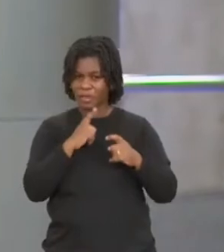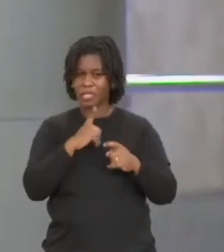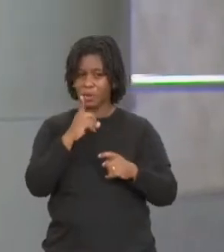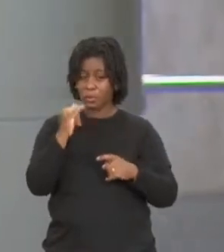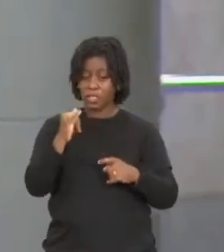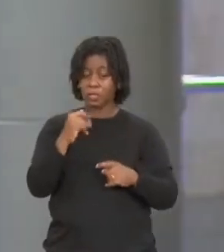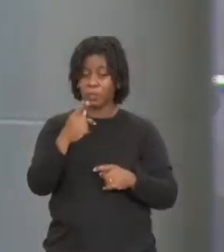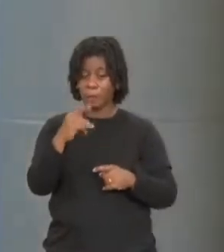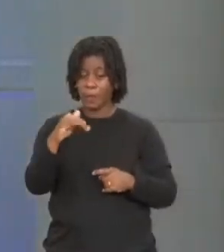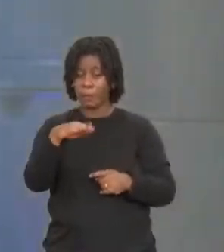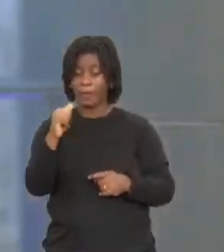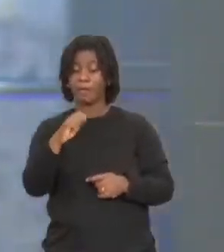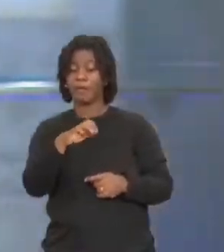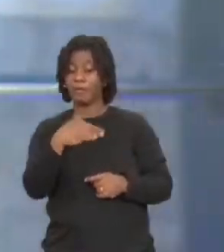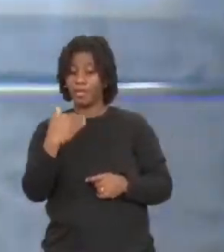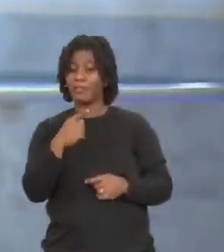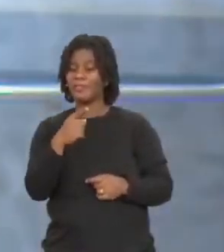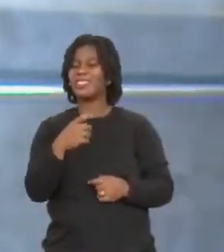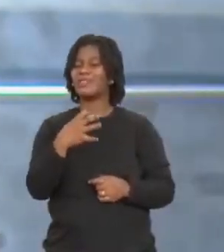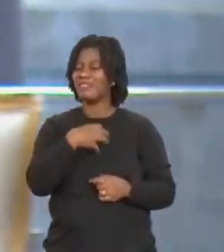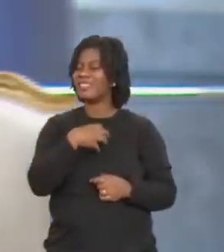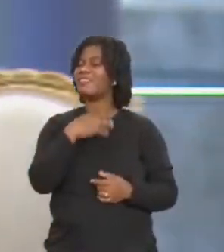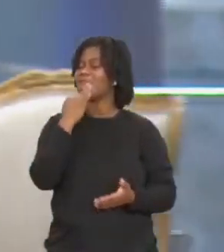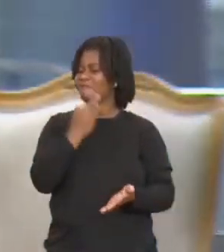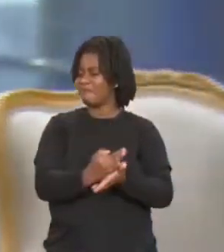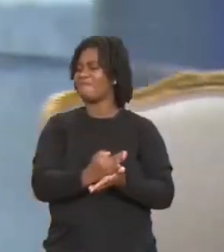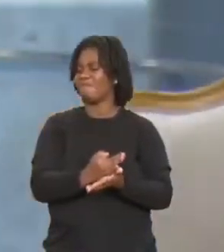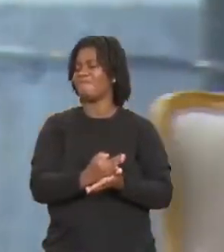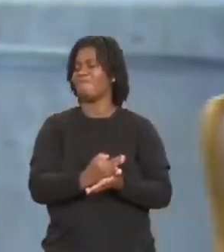pé. Aí você vai sentir falta.